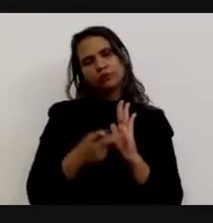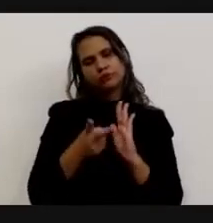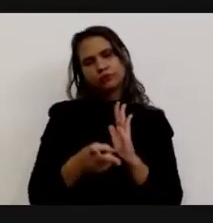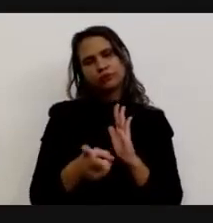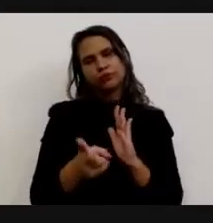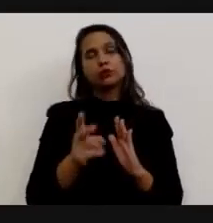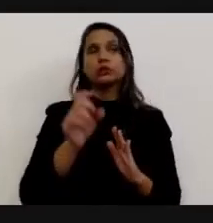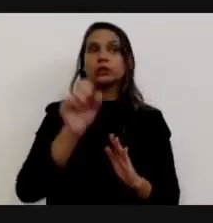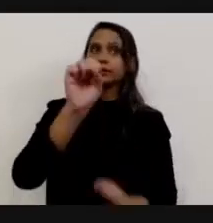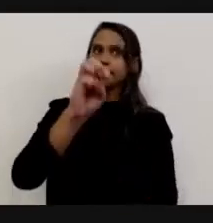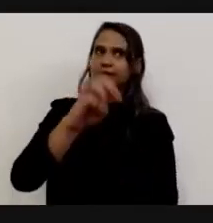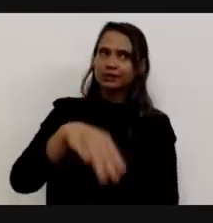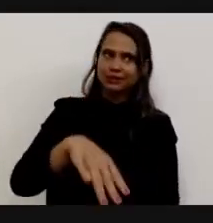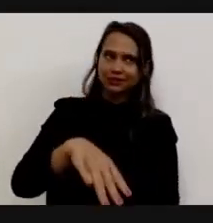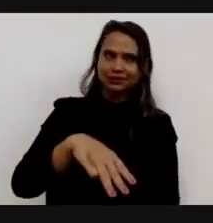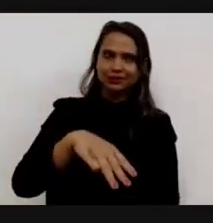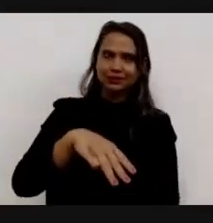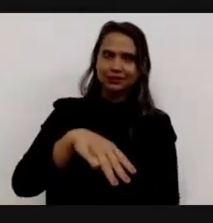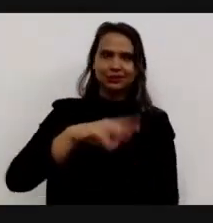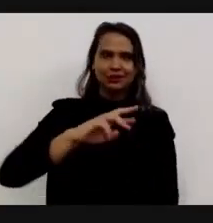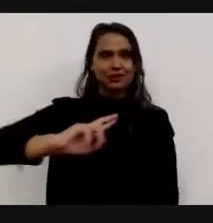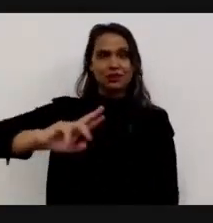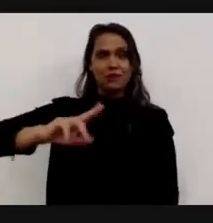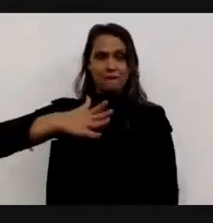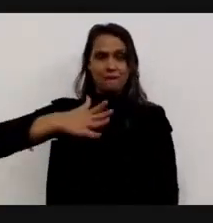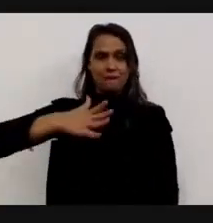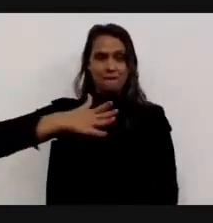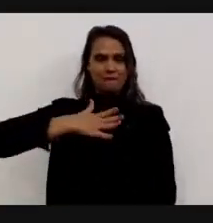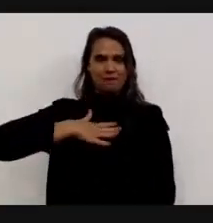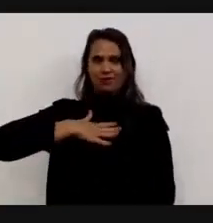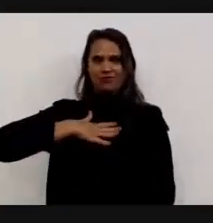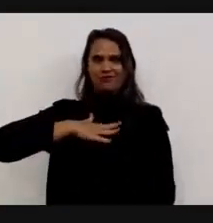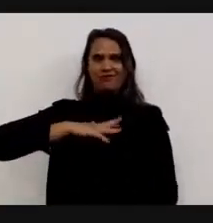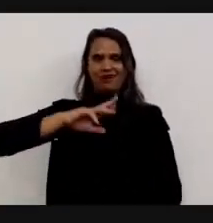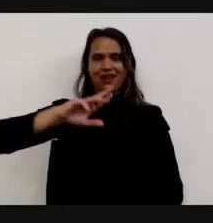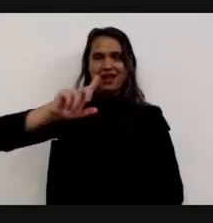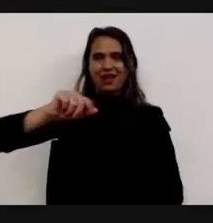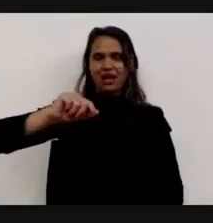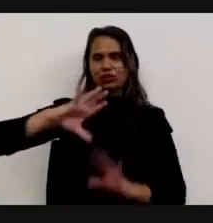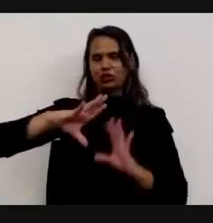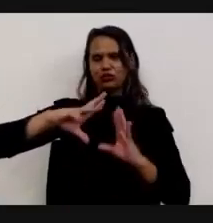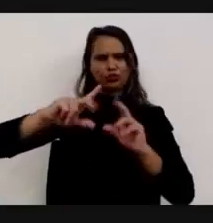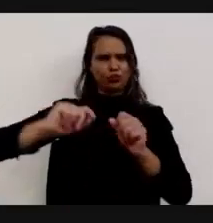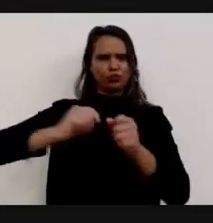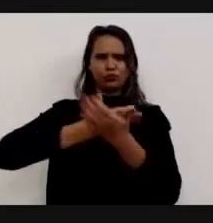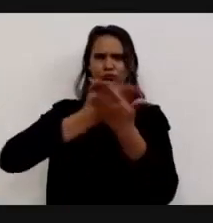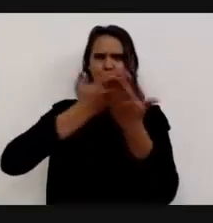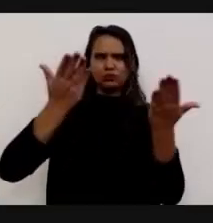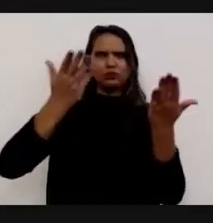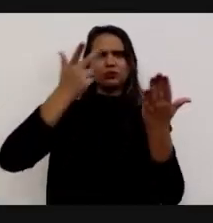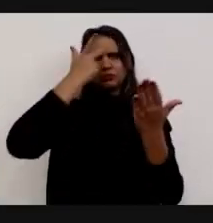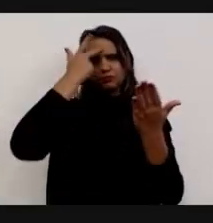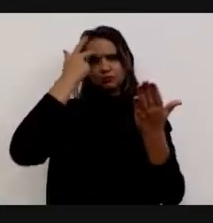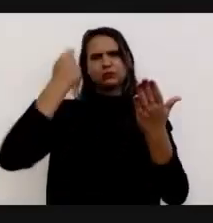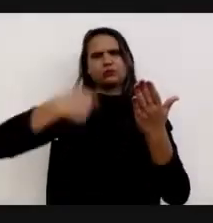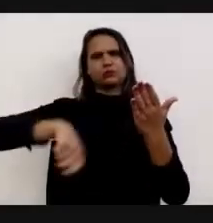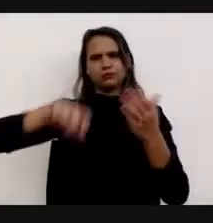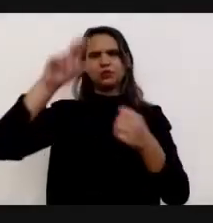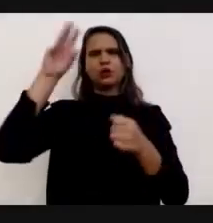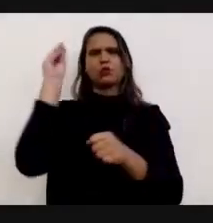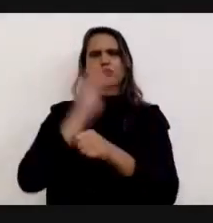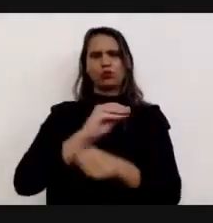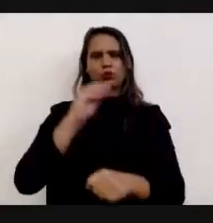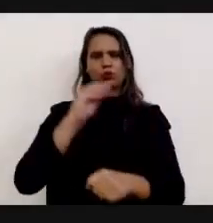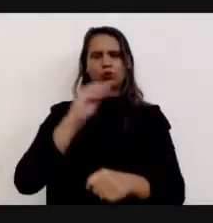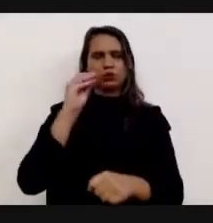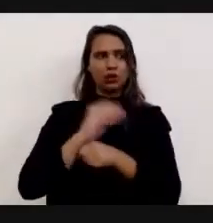dando continuidade. Com certeza, o negócio não é meu, né? Não é meu, é da Câmara Municipal já e é do mundo. Tem que pegar e tem que fazer.